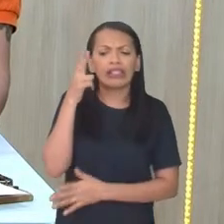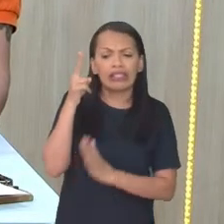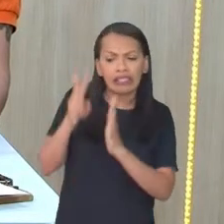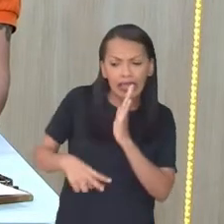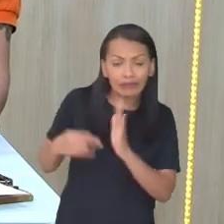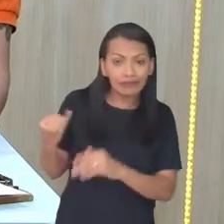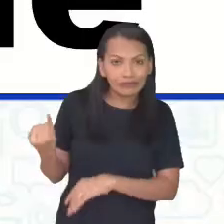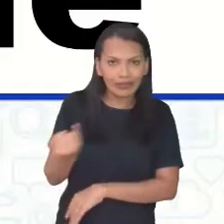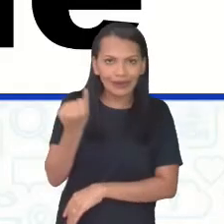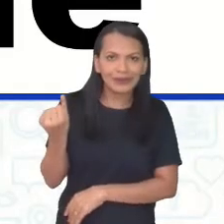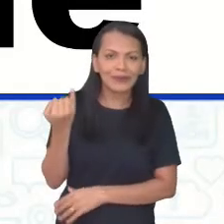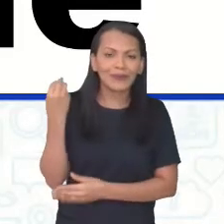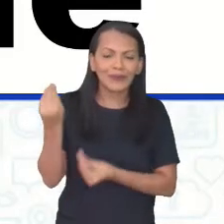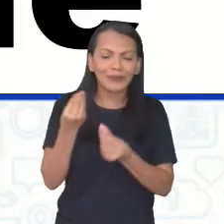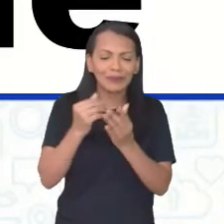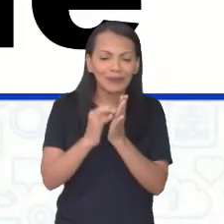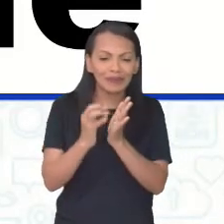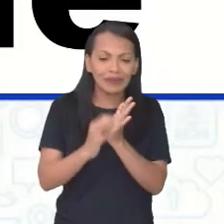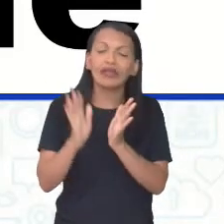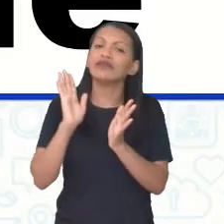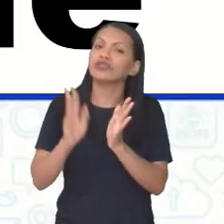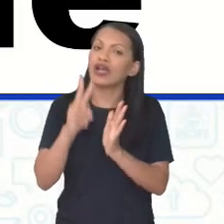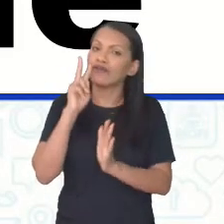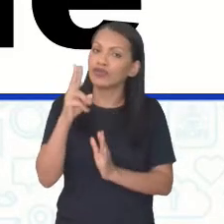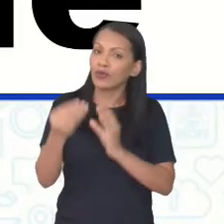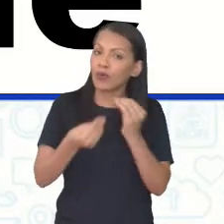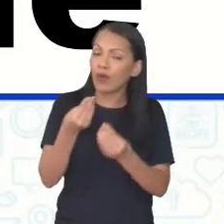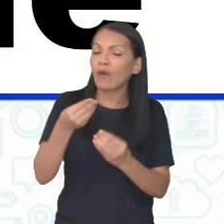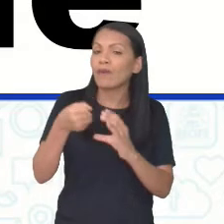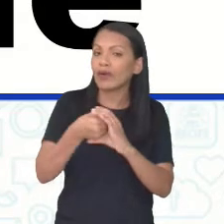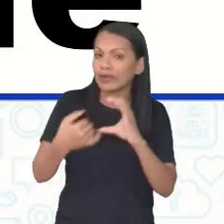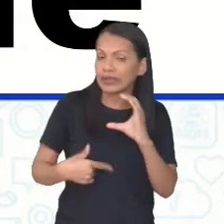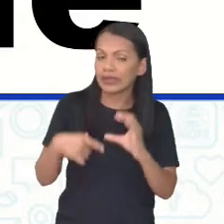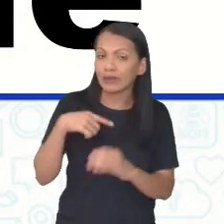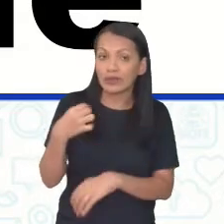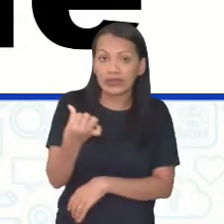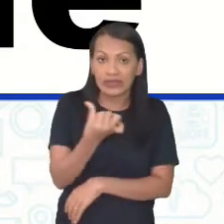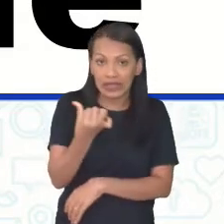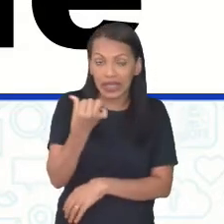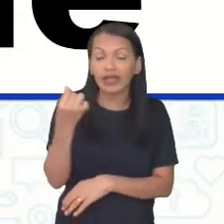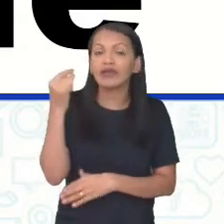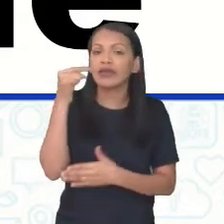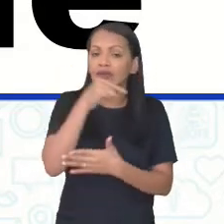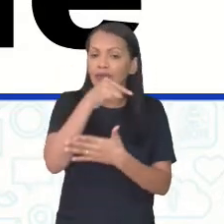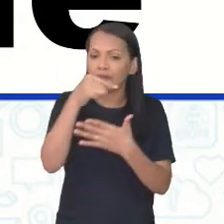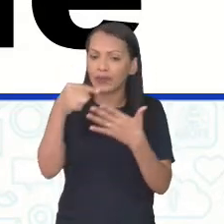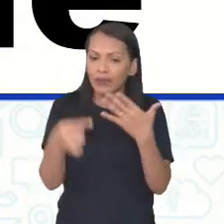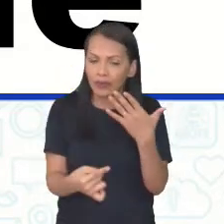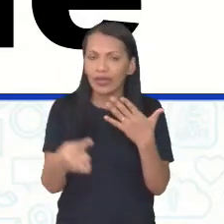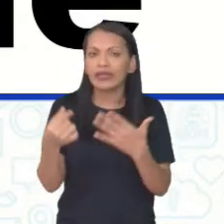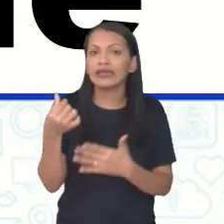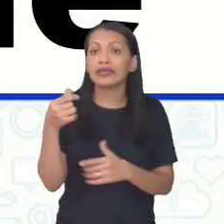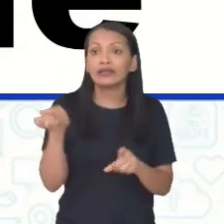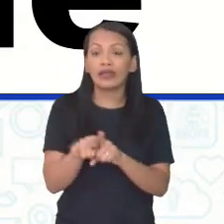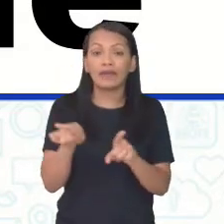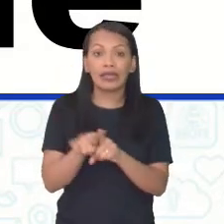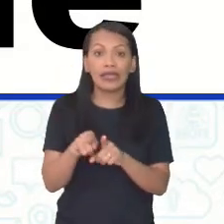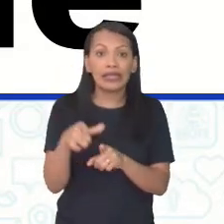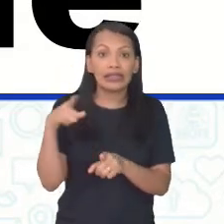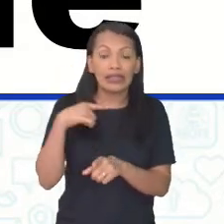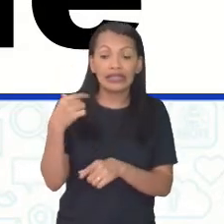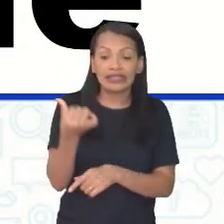pouquinho sobre isso. A gente já viu como é que se configura o Braille, né? Que são 6 pontos organizados em aproximadamente 63 formas